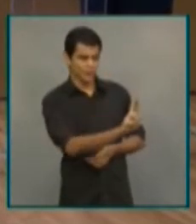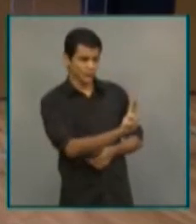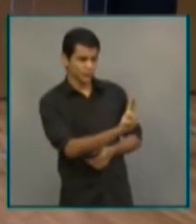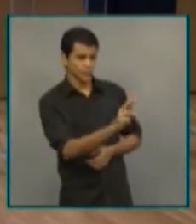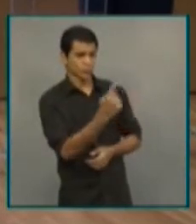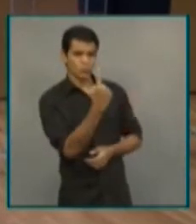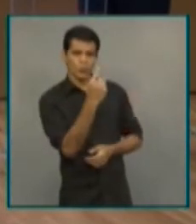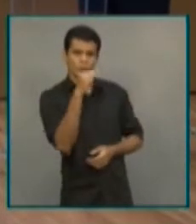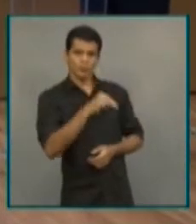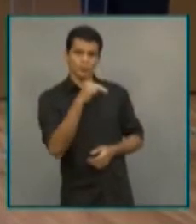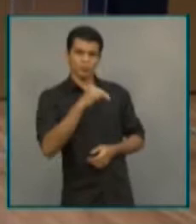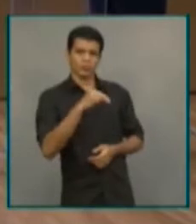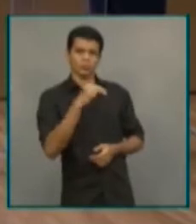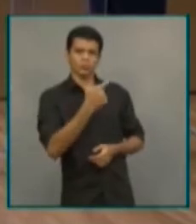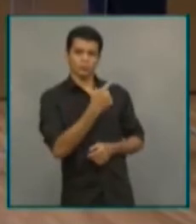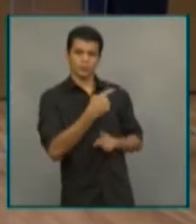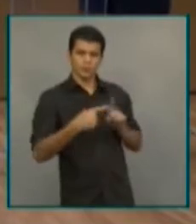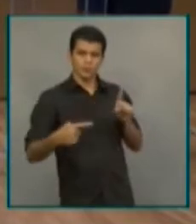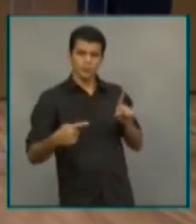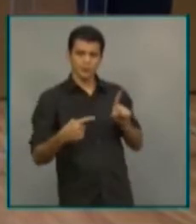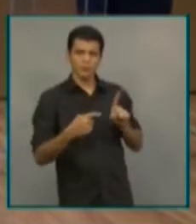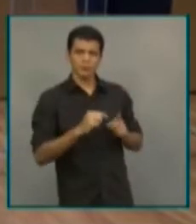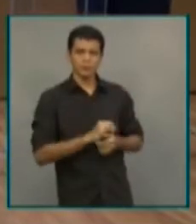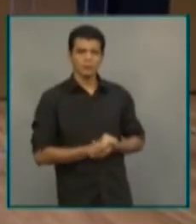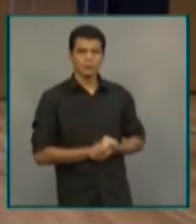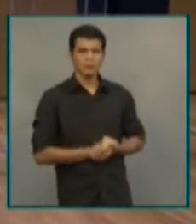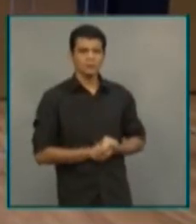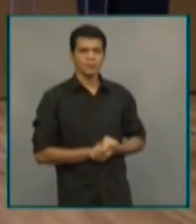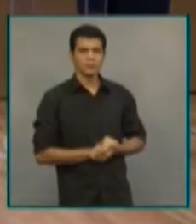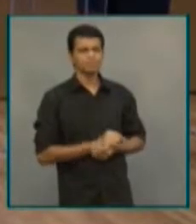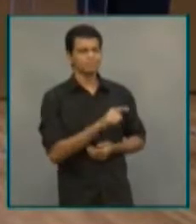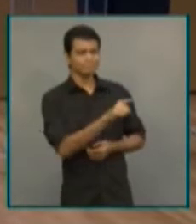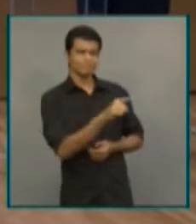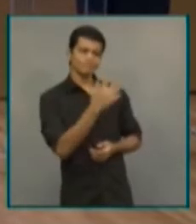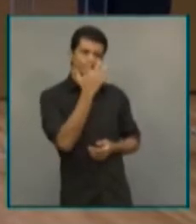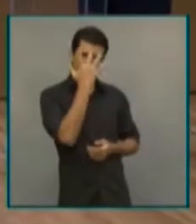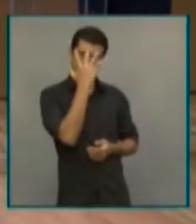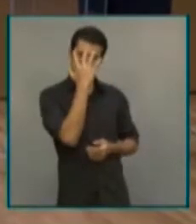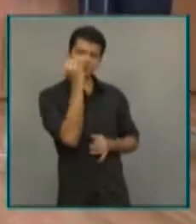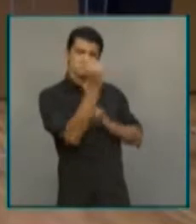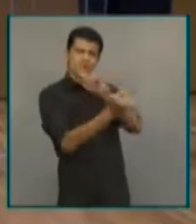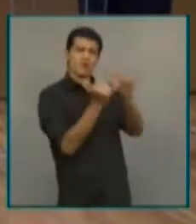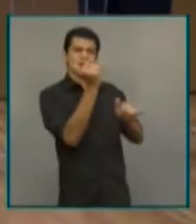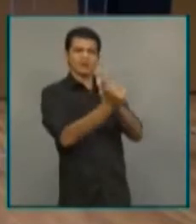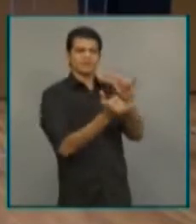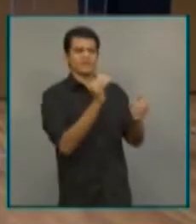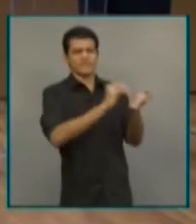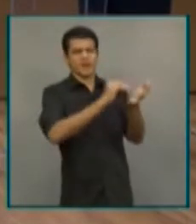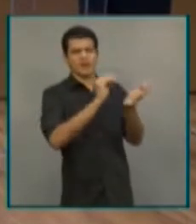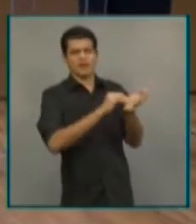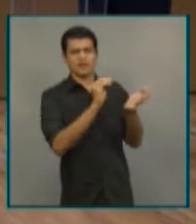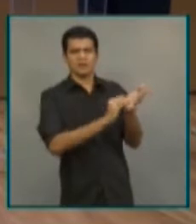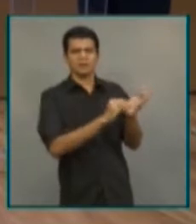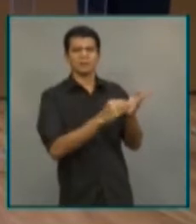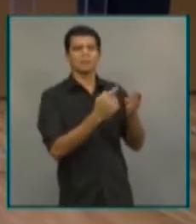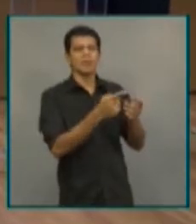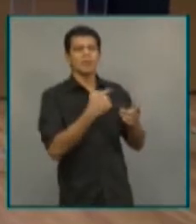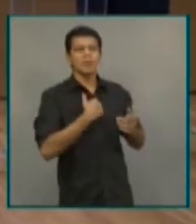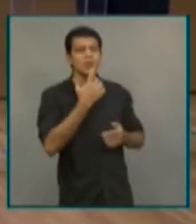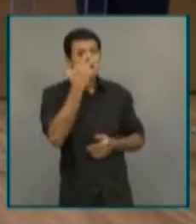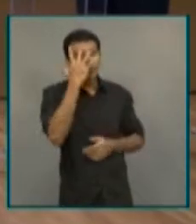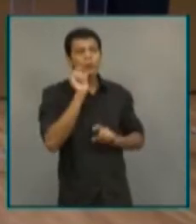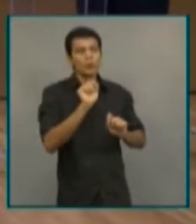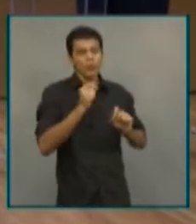à indagação. Bom, candidato, acho que o senhor não está bem informado. O primeiro ato que fiz quando resolvi me candidatar foi pedir